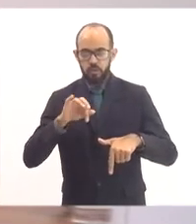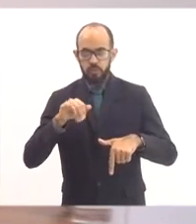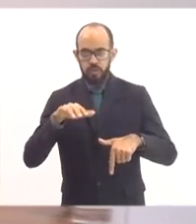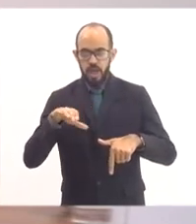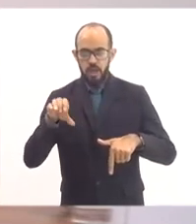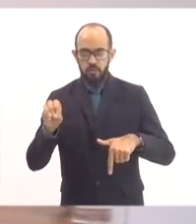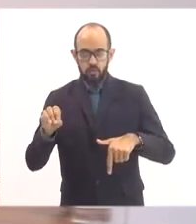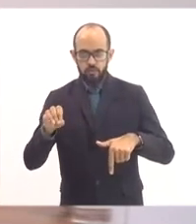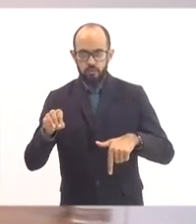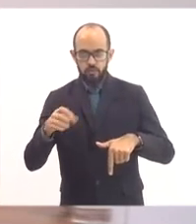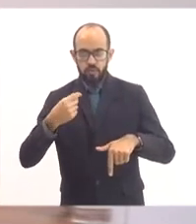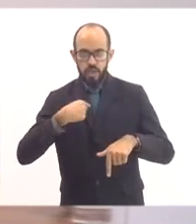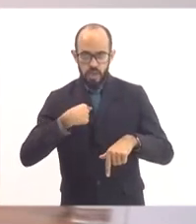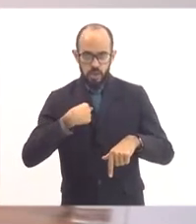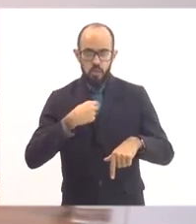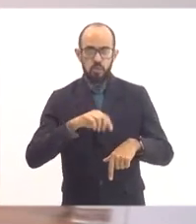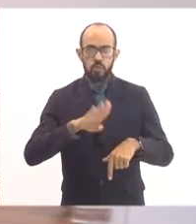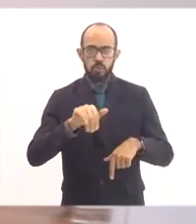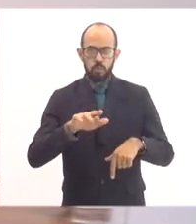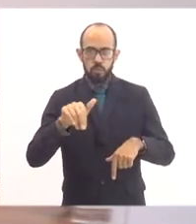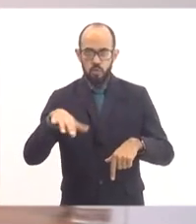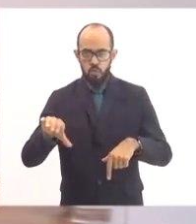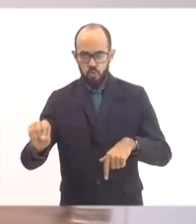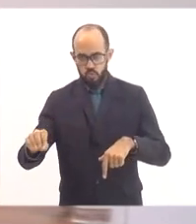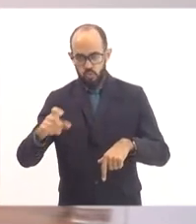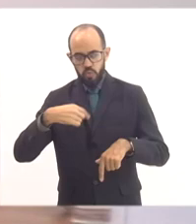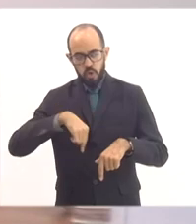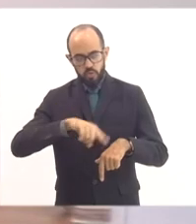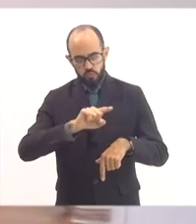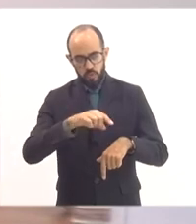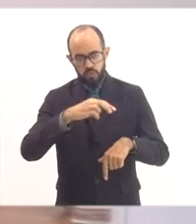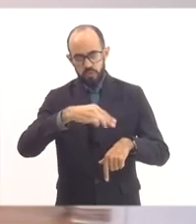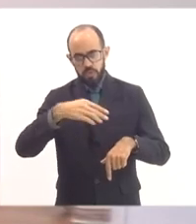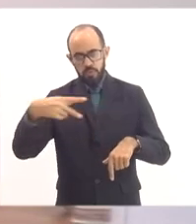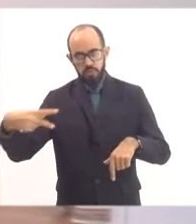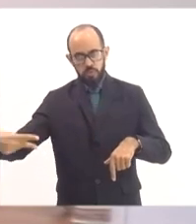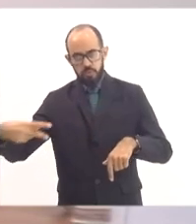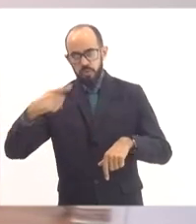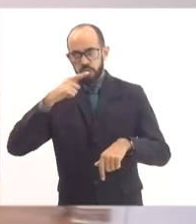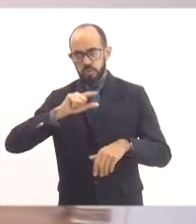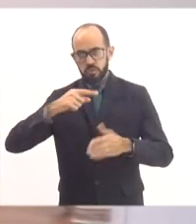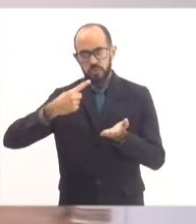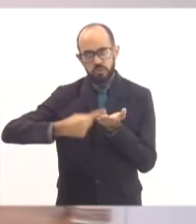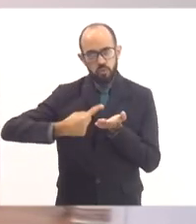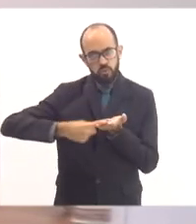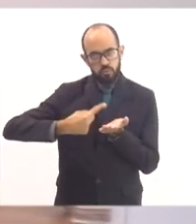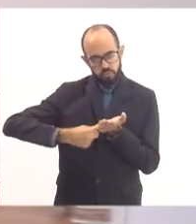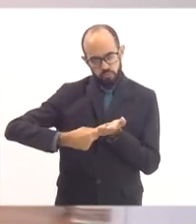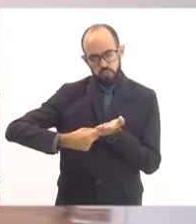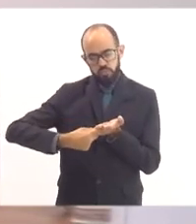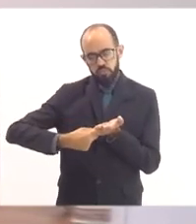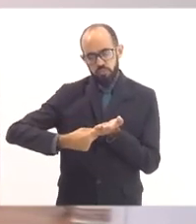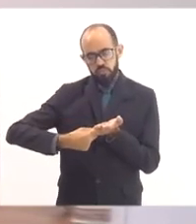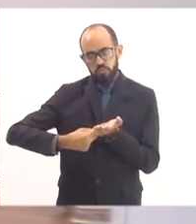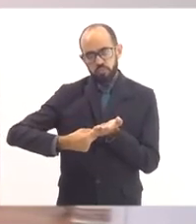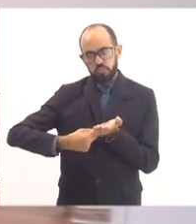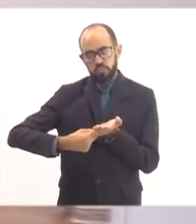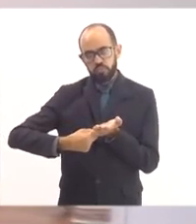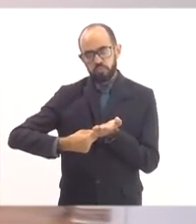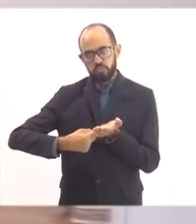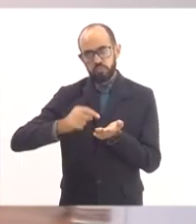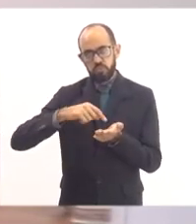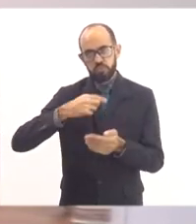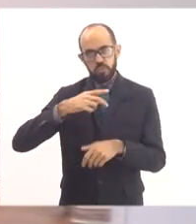Isaquiel Teixeira e Bruno Dauari. Nós fomos ao Ministério Público e conseguimos fazer um termo de ajuste de conduta. O deputado